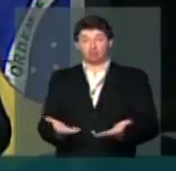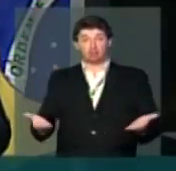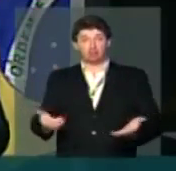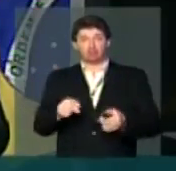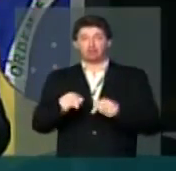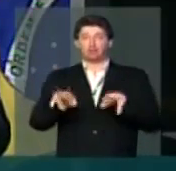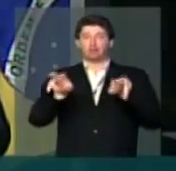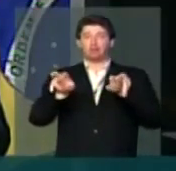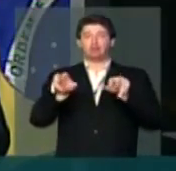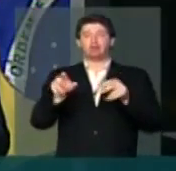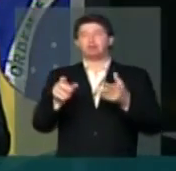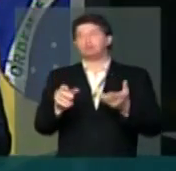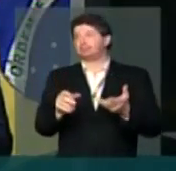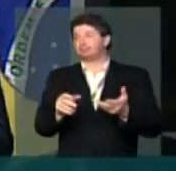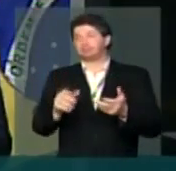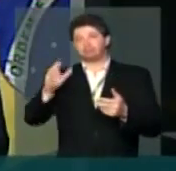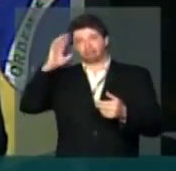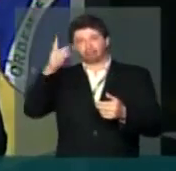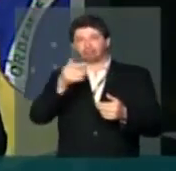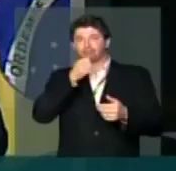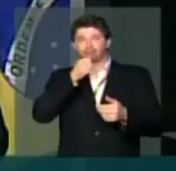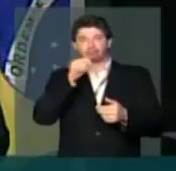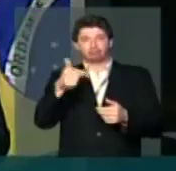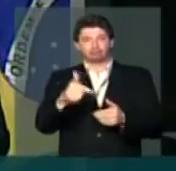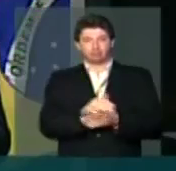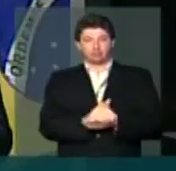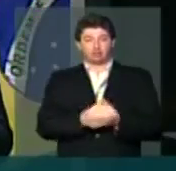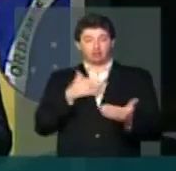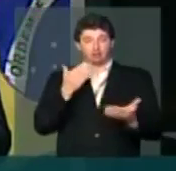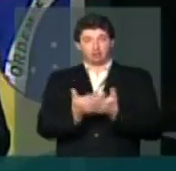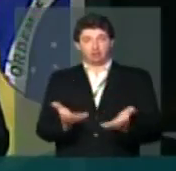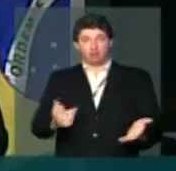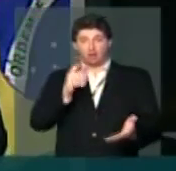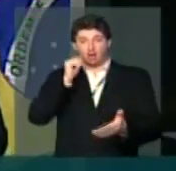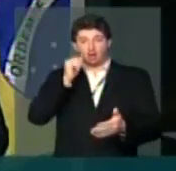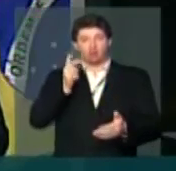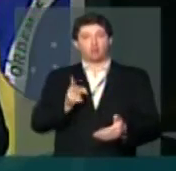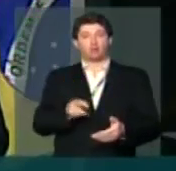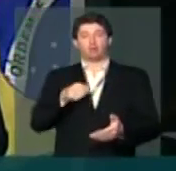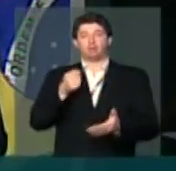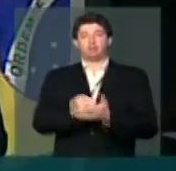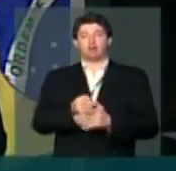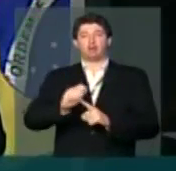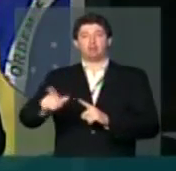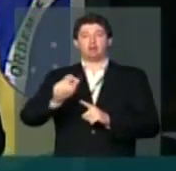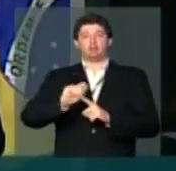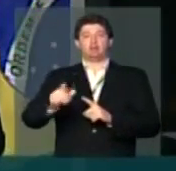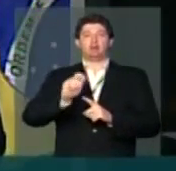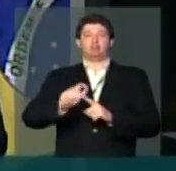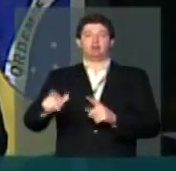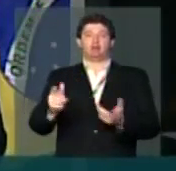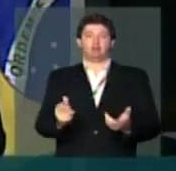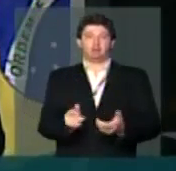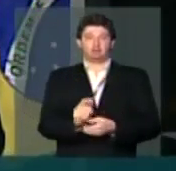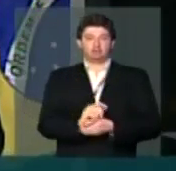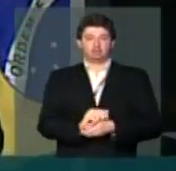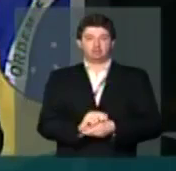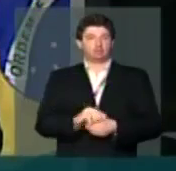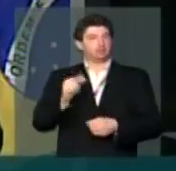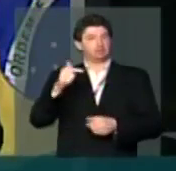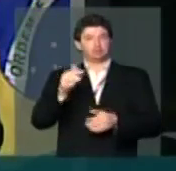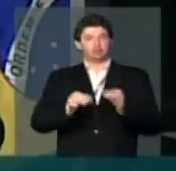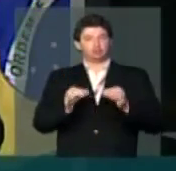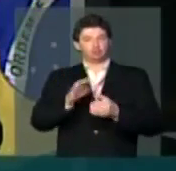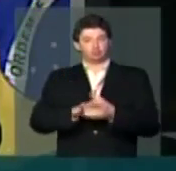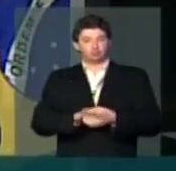é um assunto ainda sem solução e até hoje Alagoas continua pagando de forma